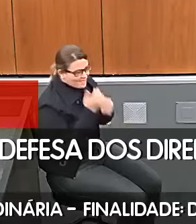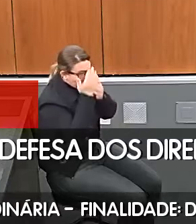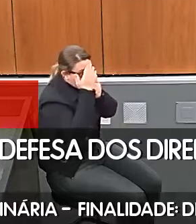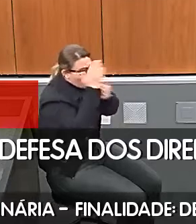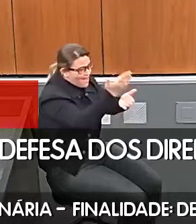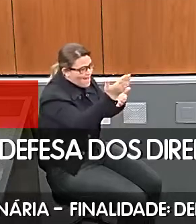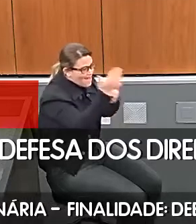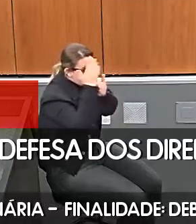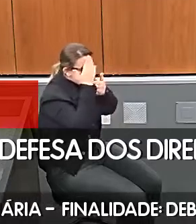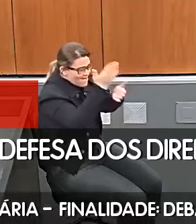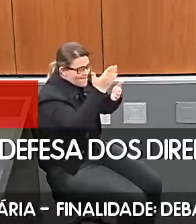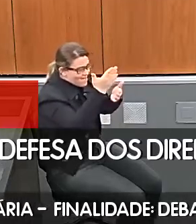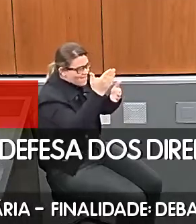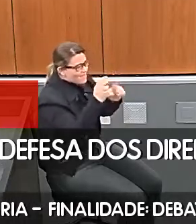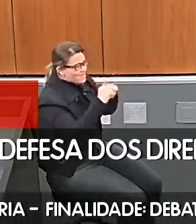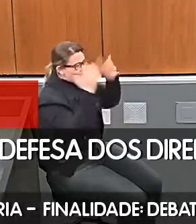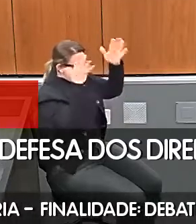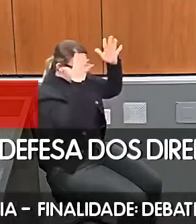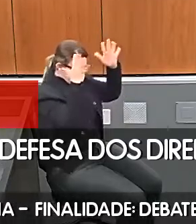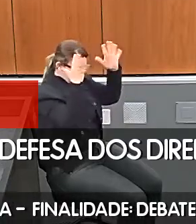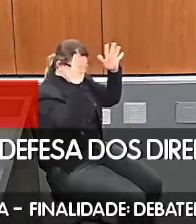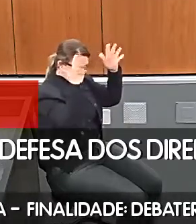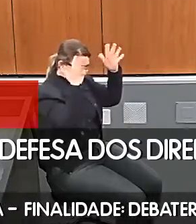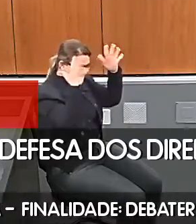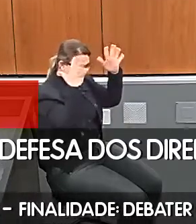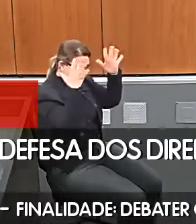Uma salva de palmas para ele.